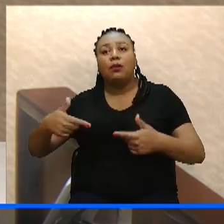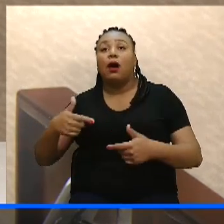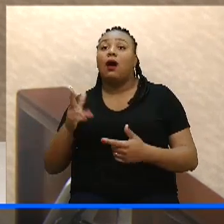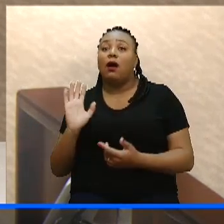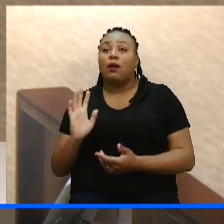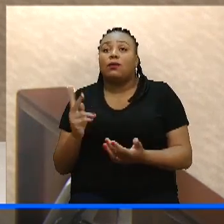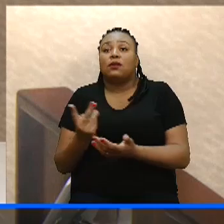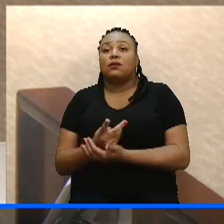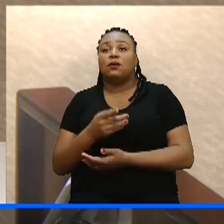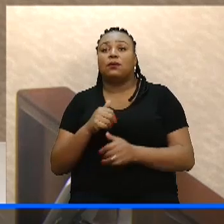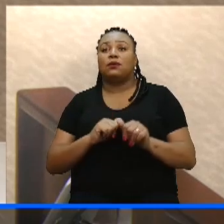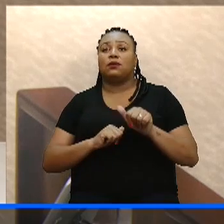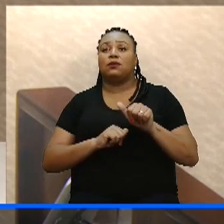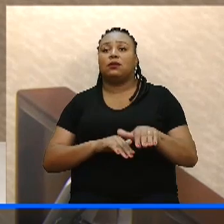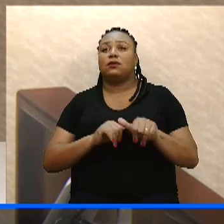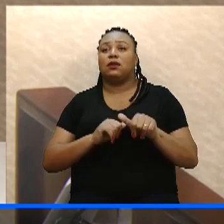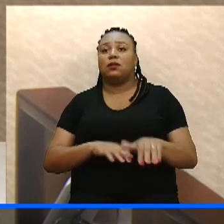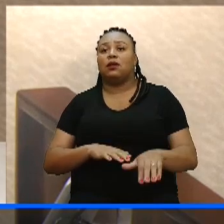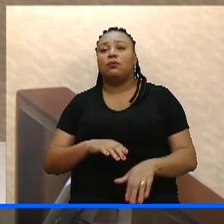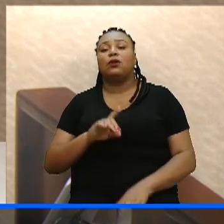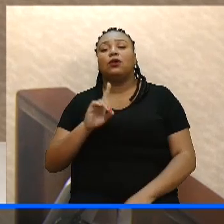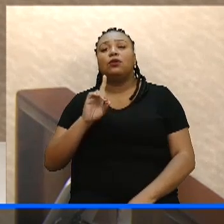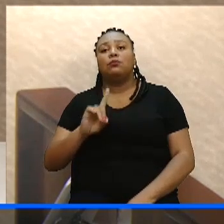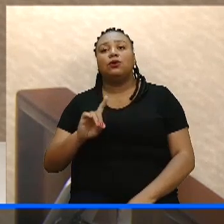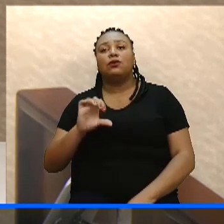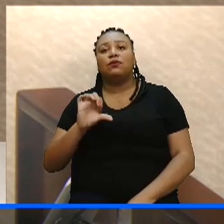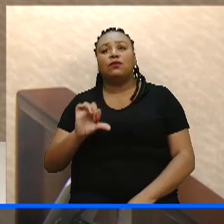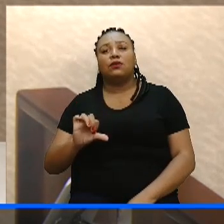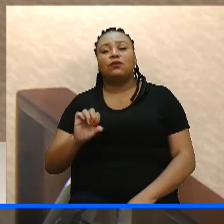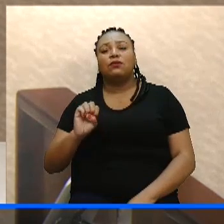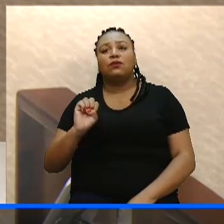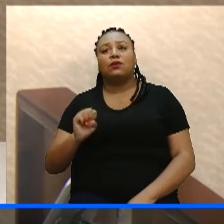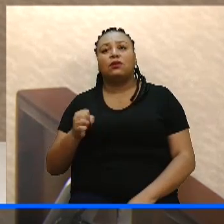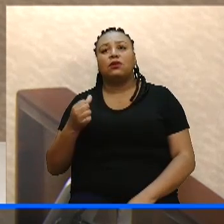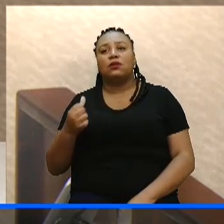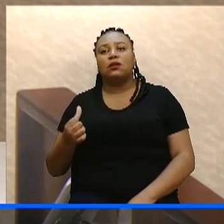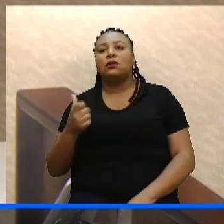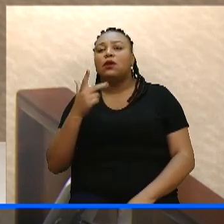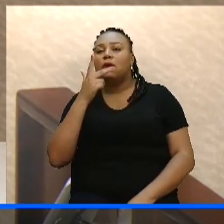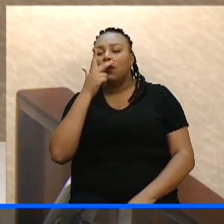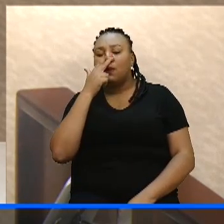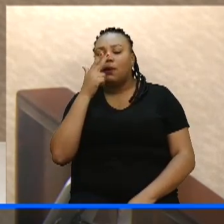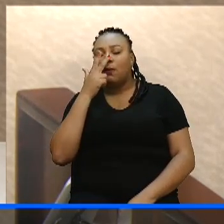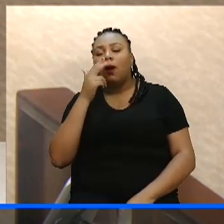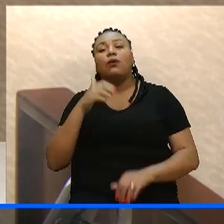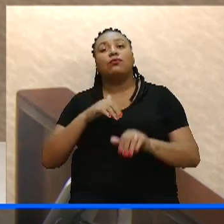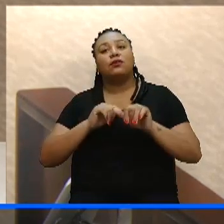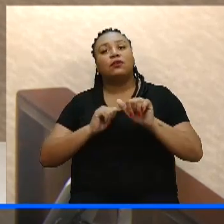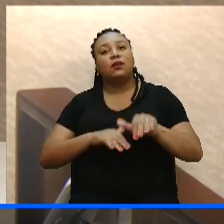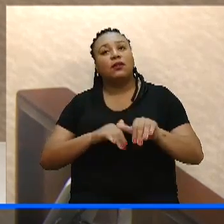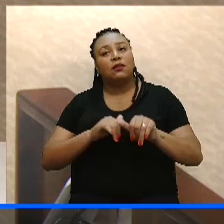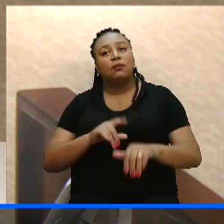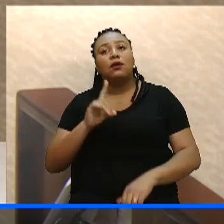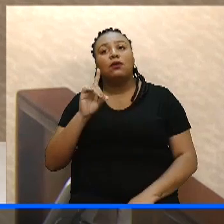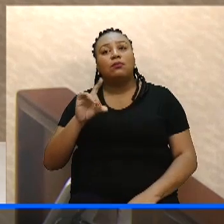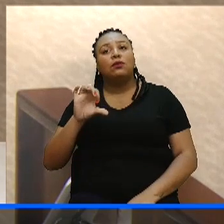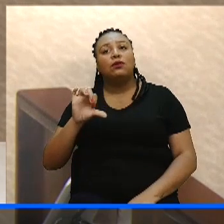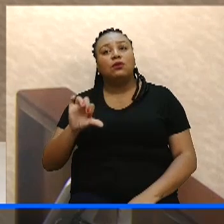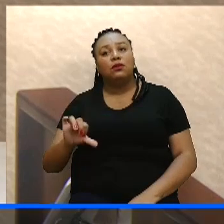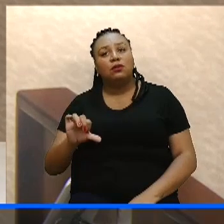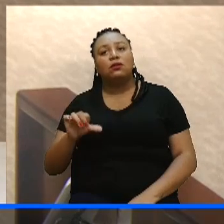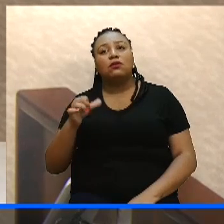de 1836 e assim também foi em setembro de